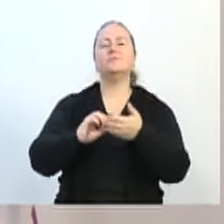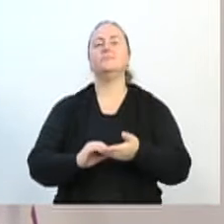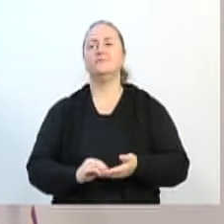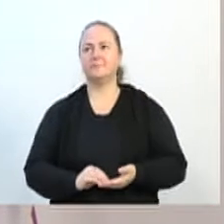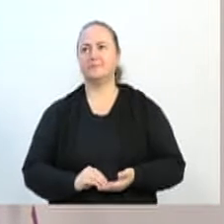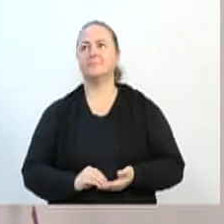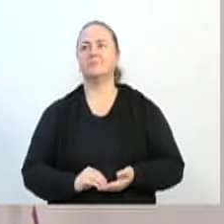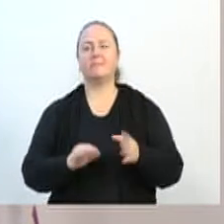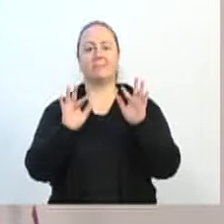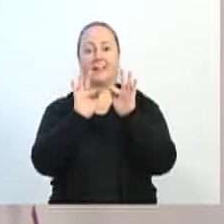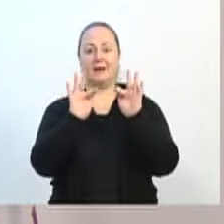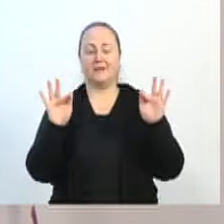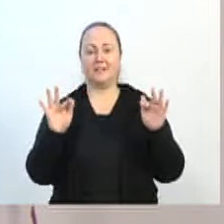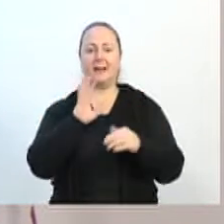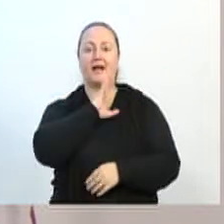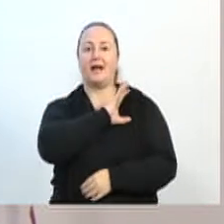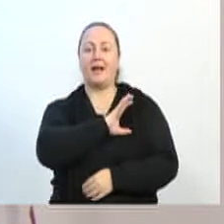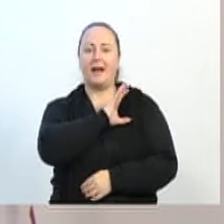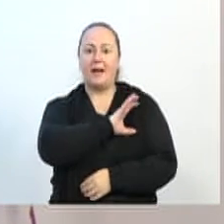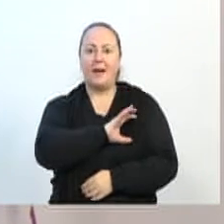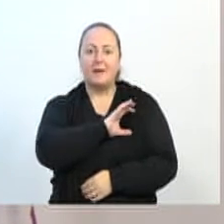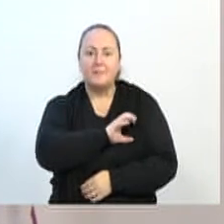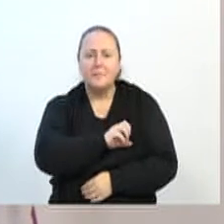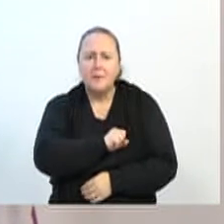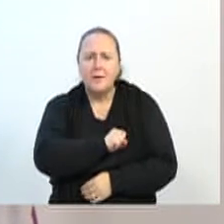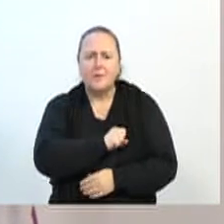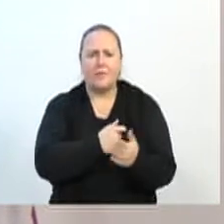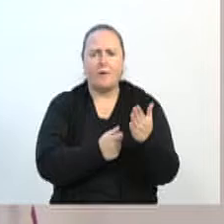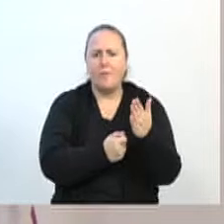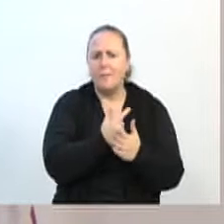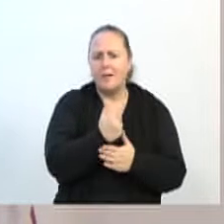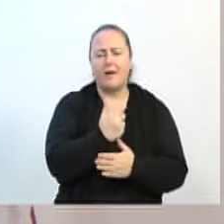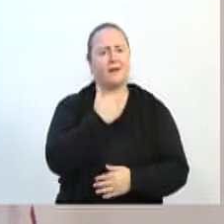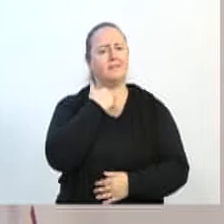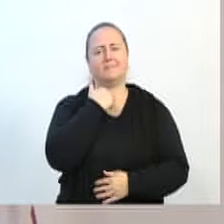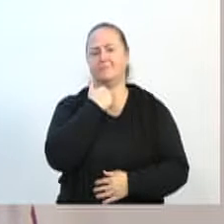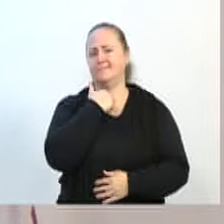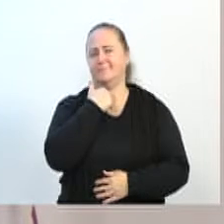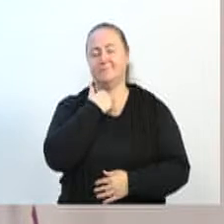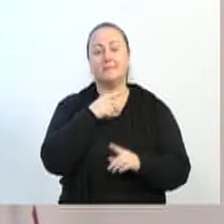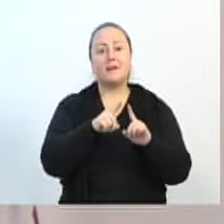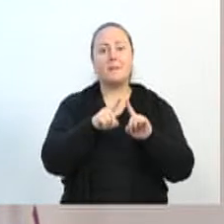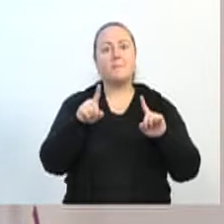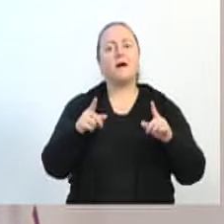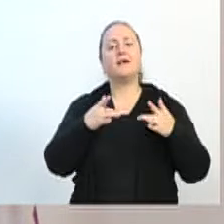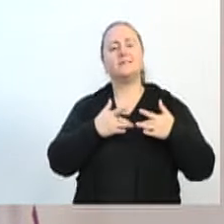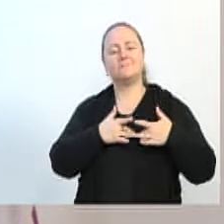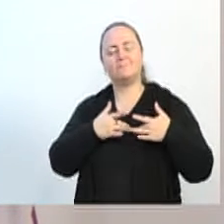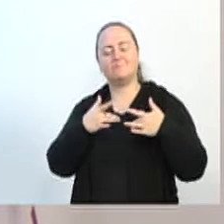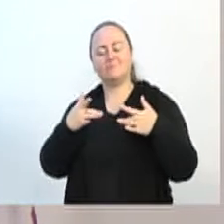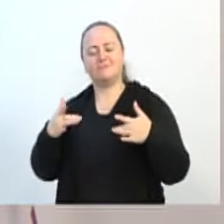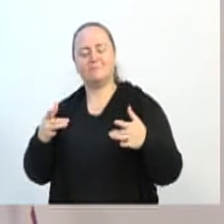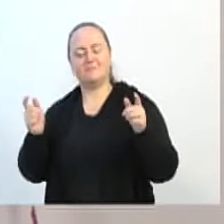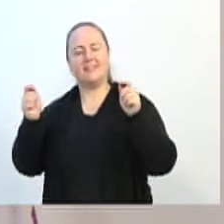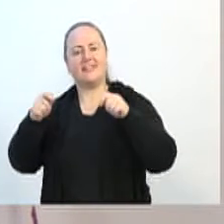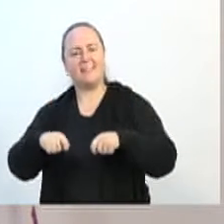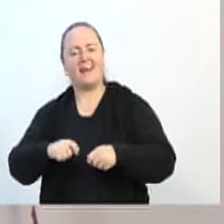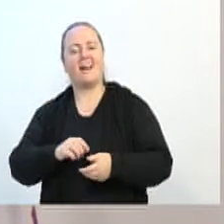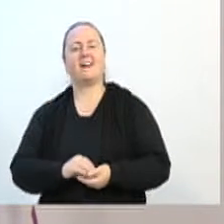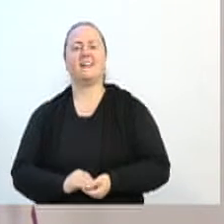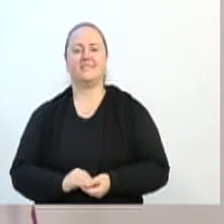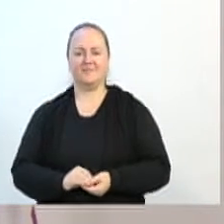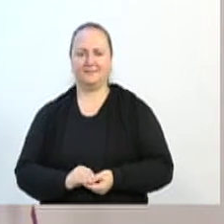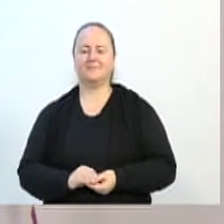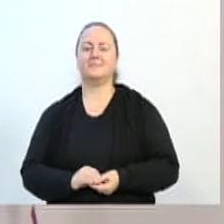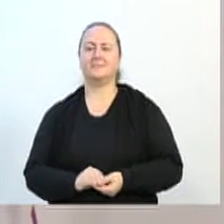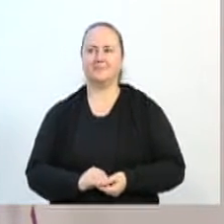que o amor ele não pode ser comprado, mas pode ser doado, né? Falando da doação dos animais. Então,